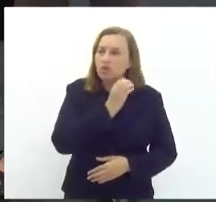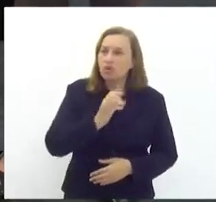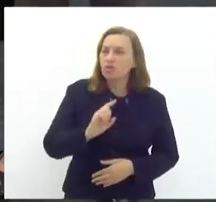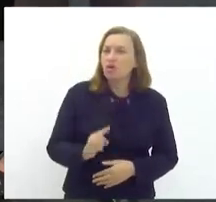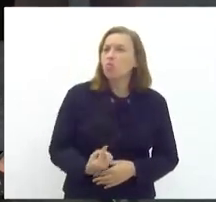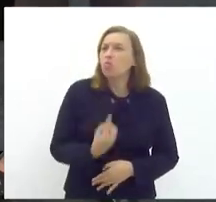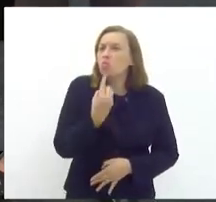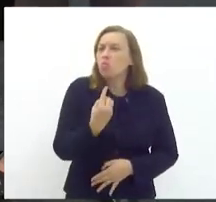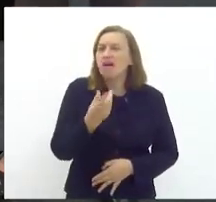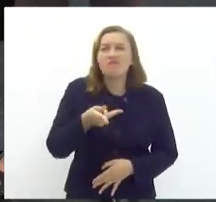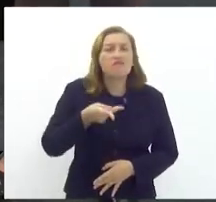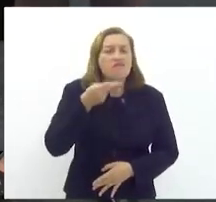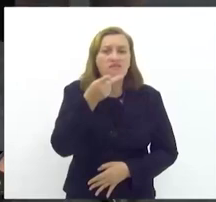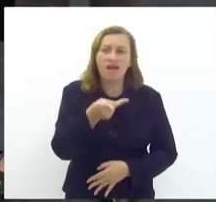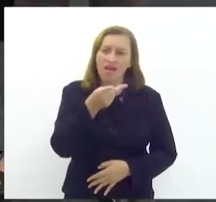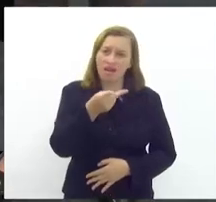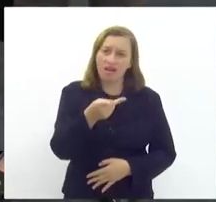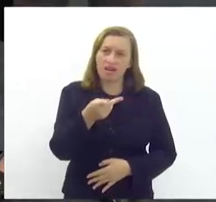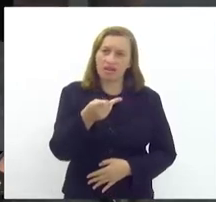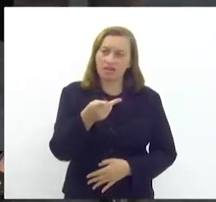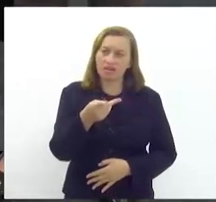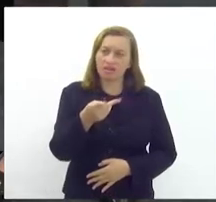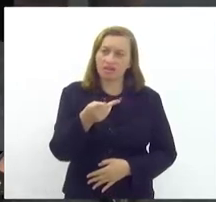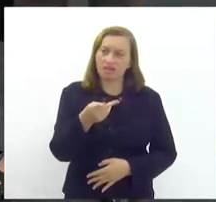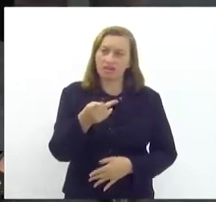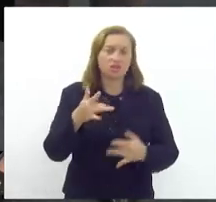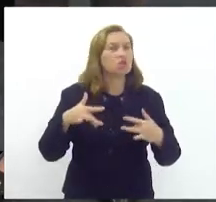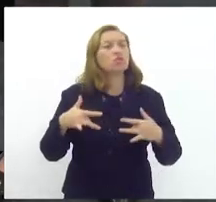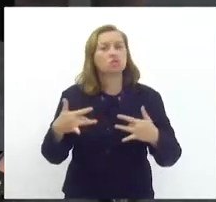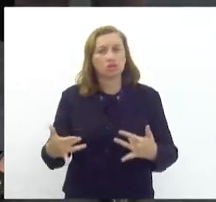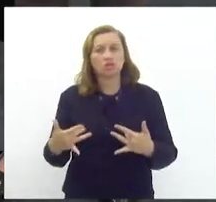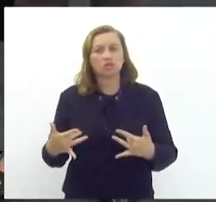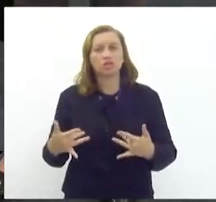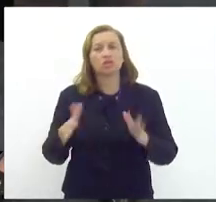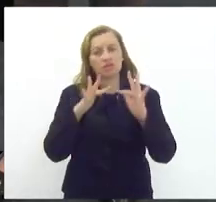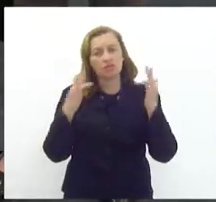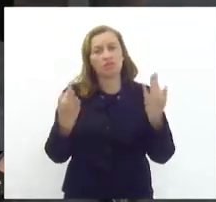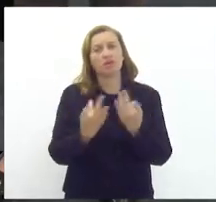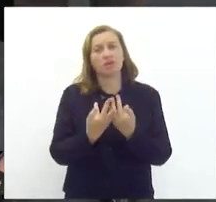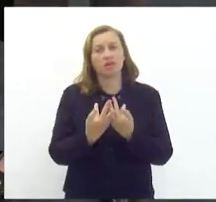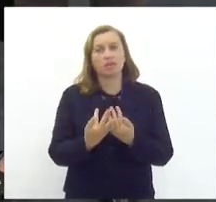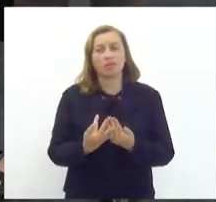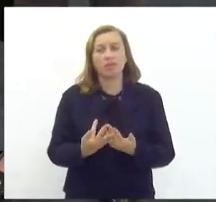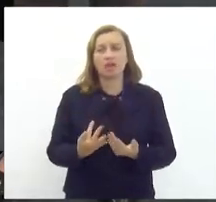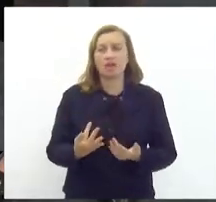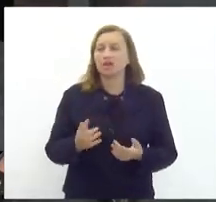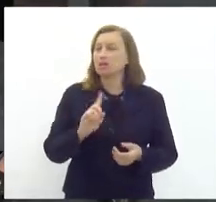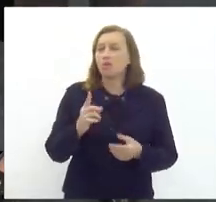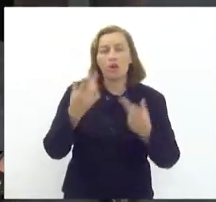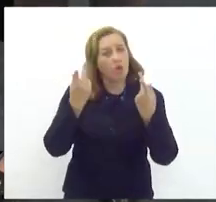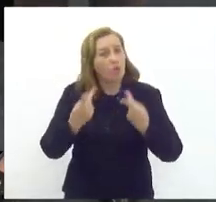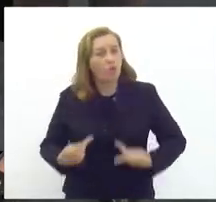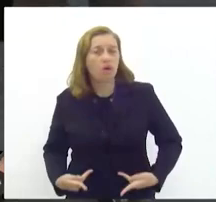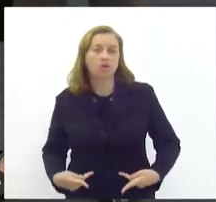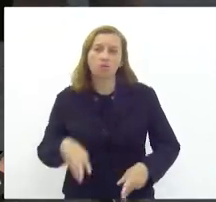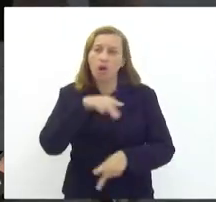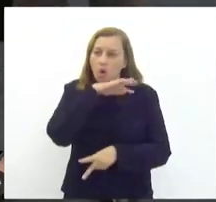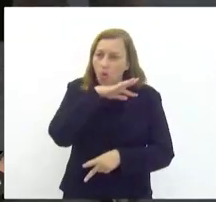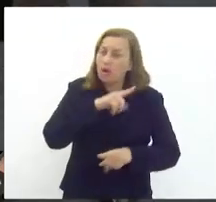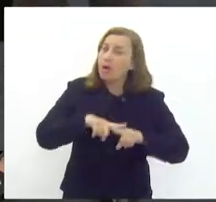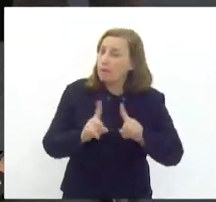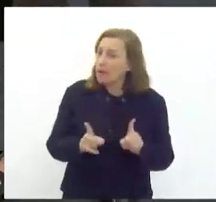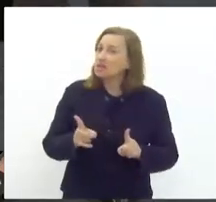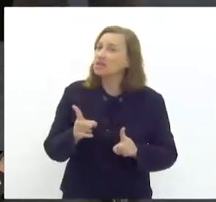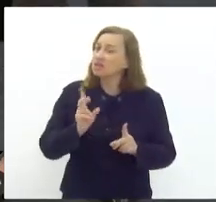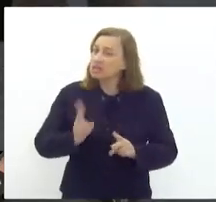uma palavra que ser sequer de solidariedade a essas famílias isso é desumano isso é cruel mas